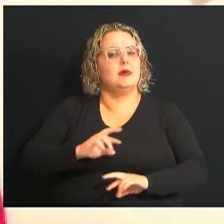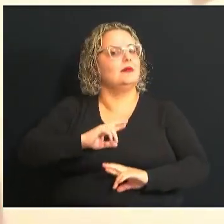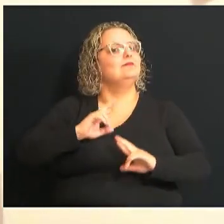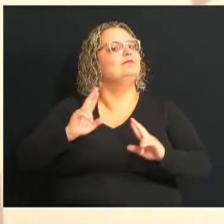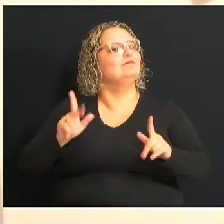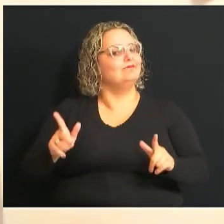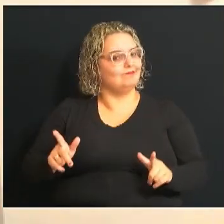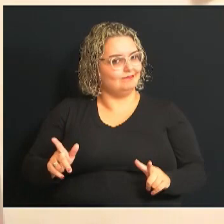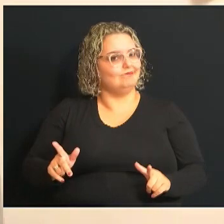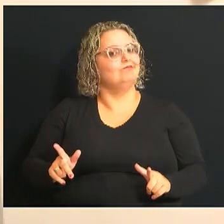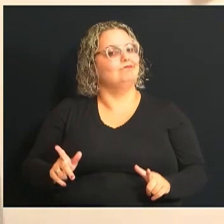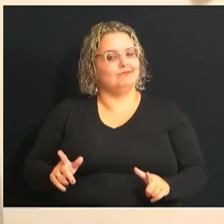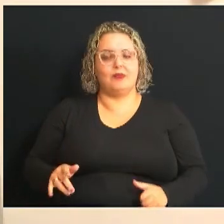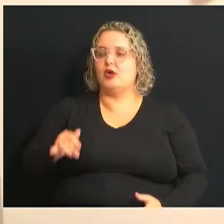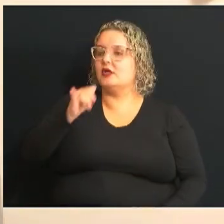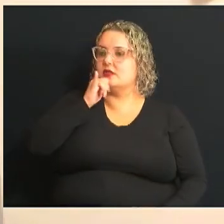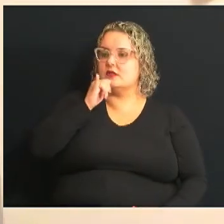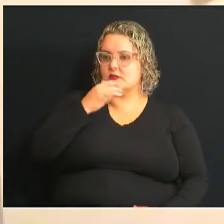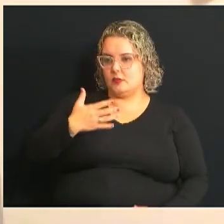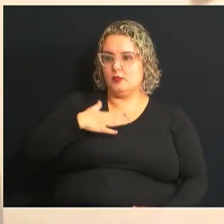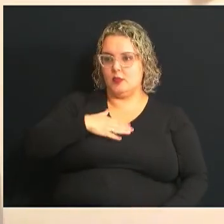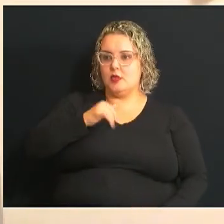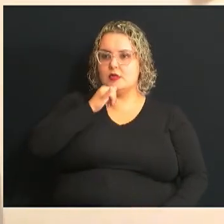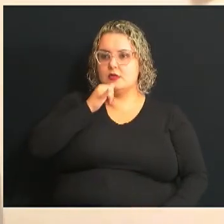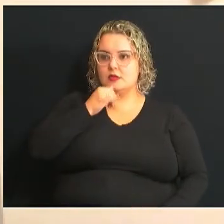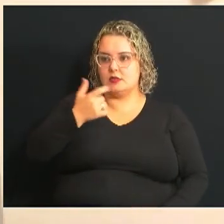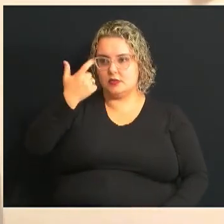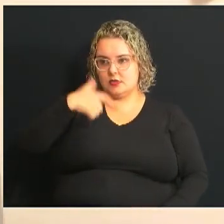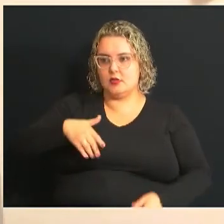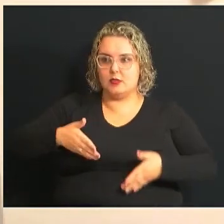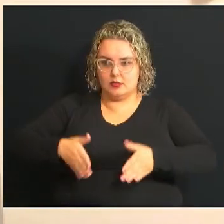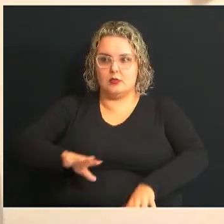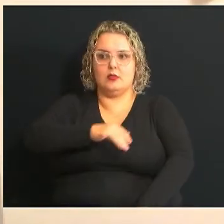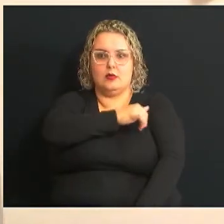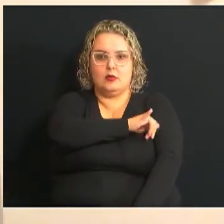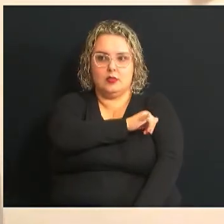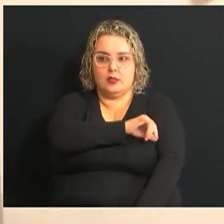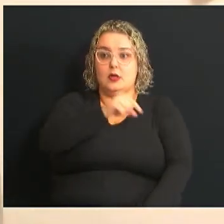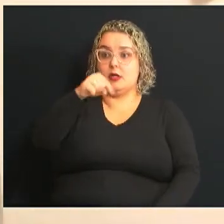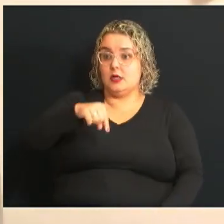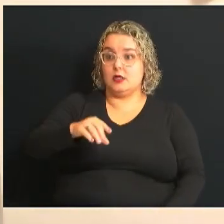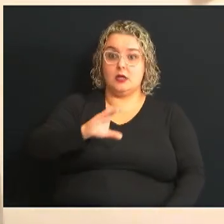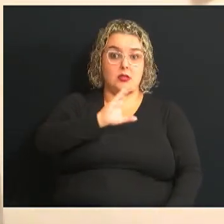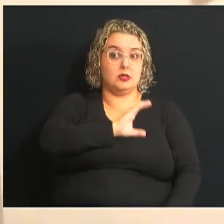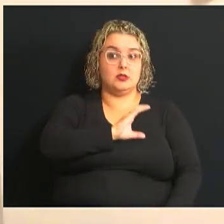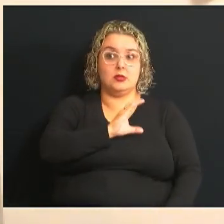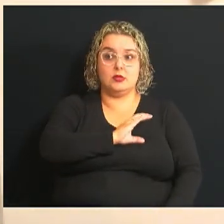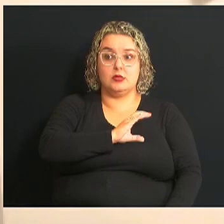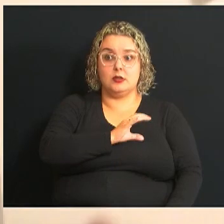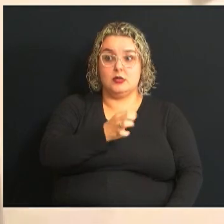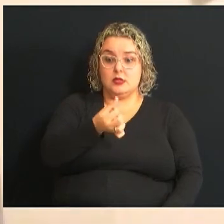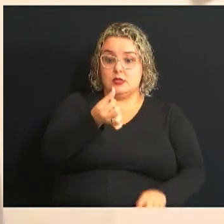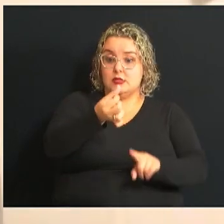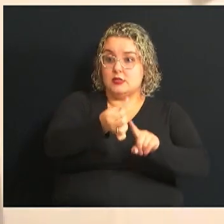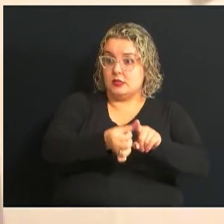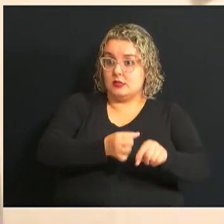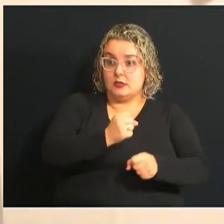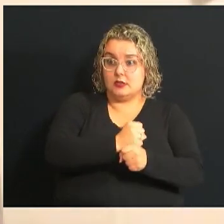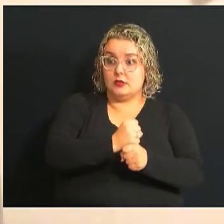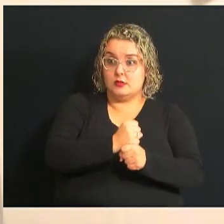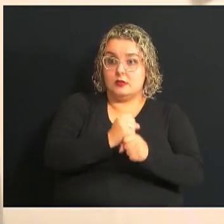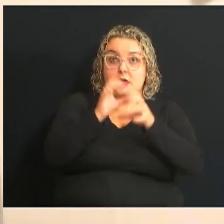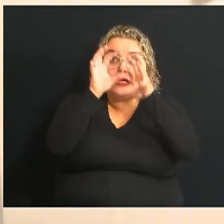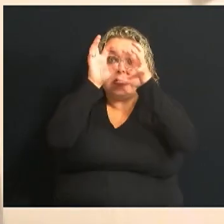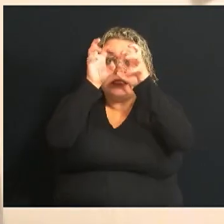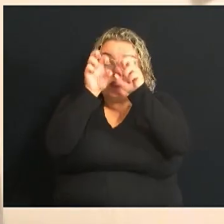você, por exemplo, eu vou dar o meu exemplo, né? Eu sou do Rio de Janeiro, como eu disse, e aqui no Canadá, 6 meses do ano é escuro,